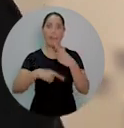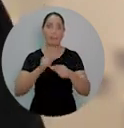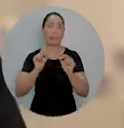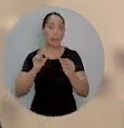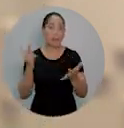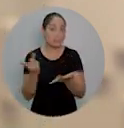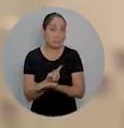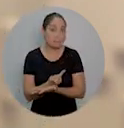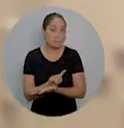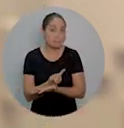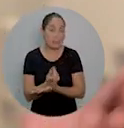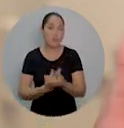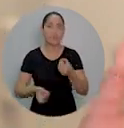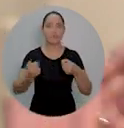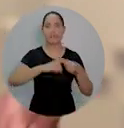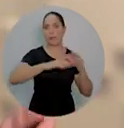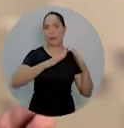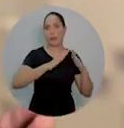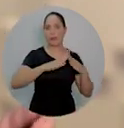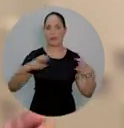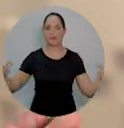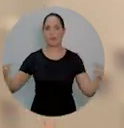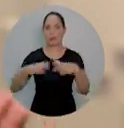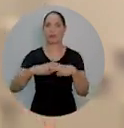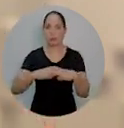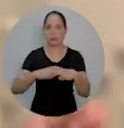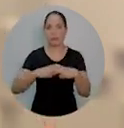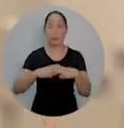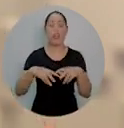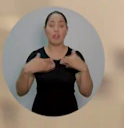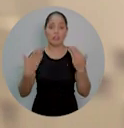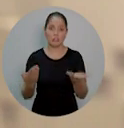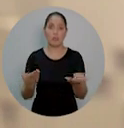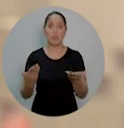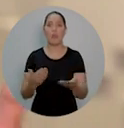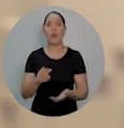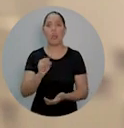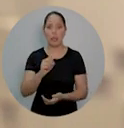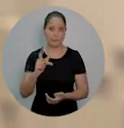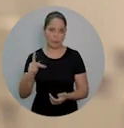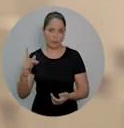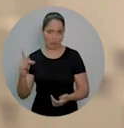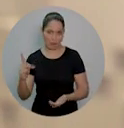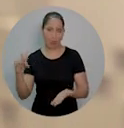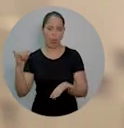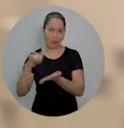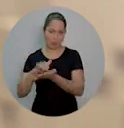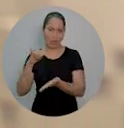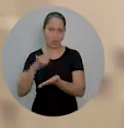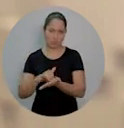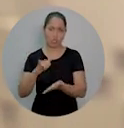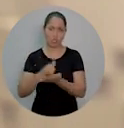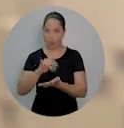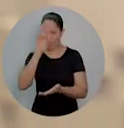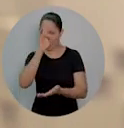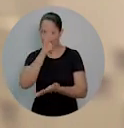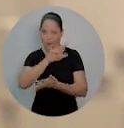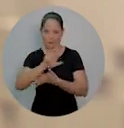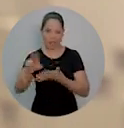acidentes. Com os aplicativos, veio a lei, obviamente, a lei de trânsito